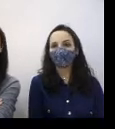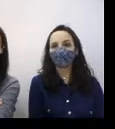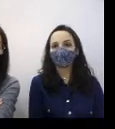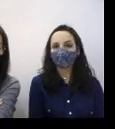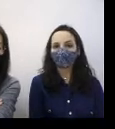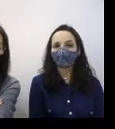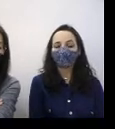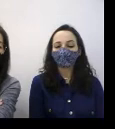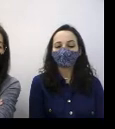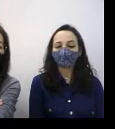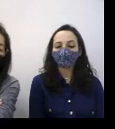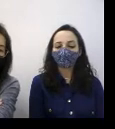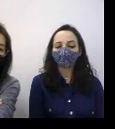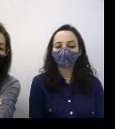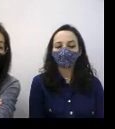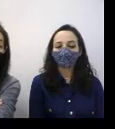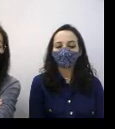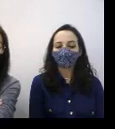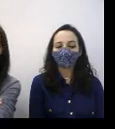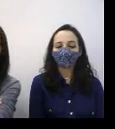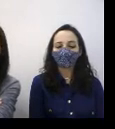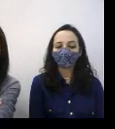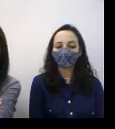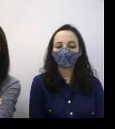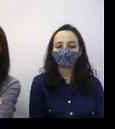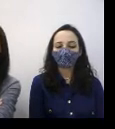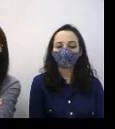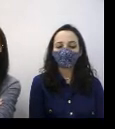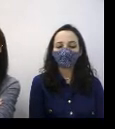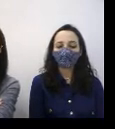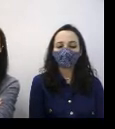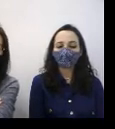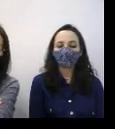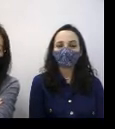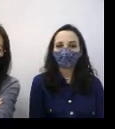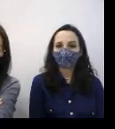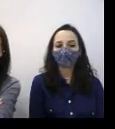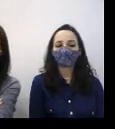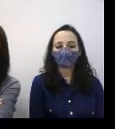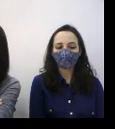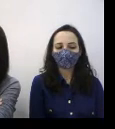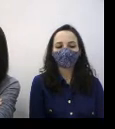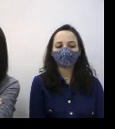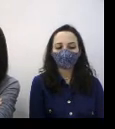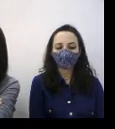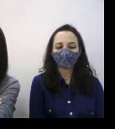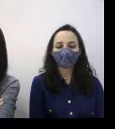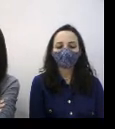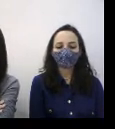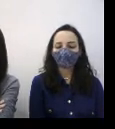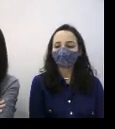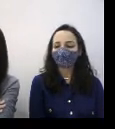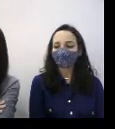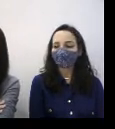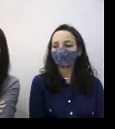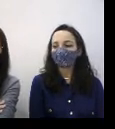uma angústia como se uma angústia generalizada, como se a vida perdesse o sentido, né? Então, por isso que é